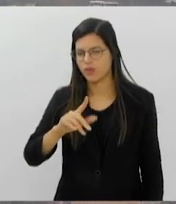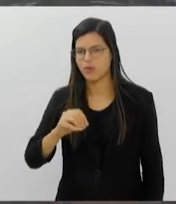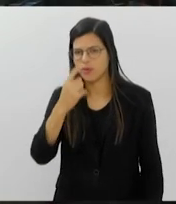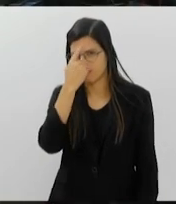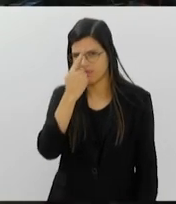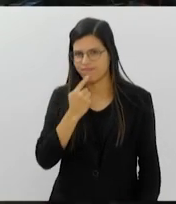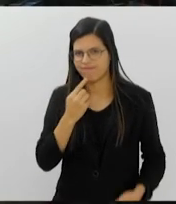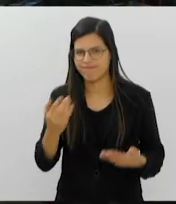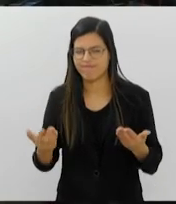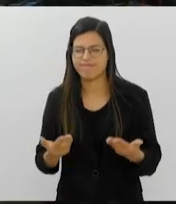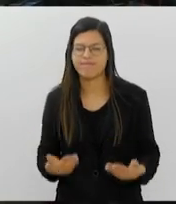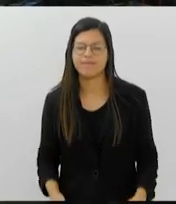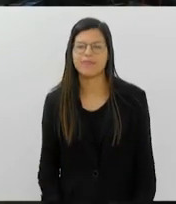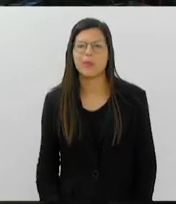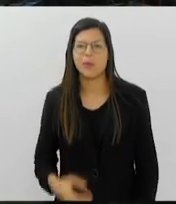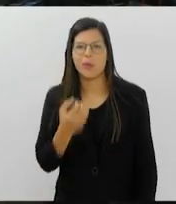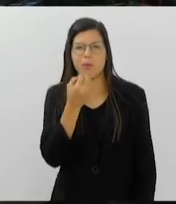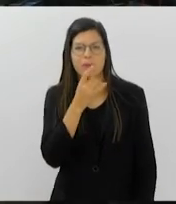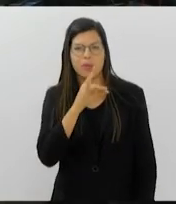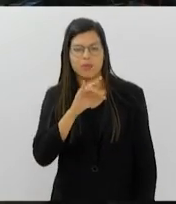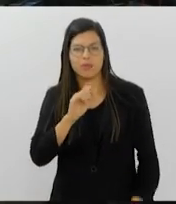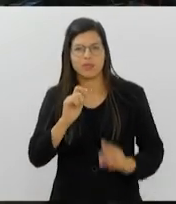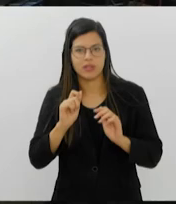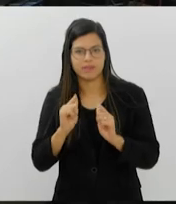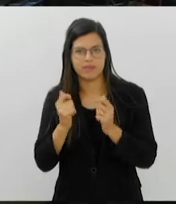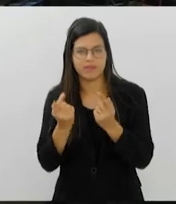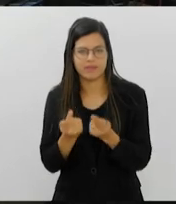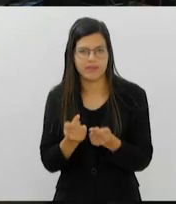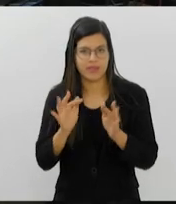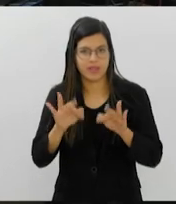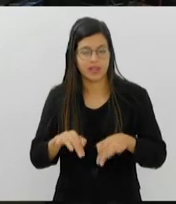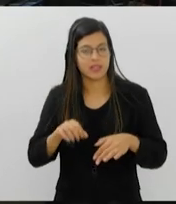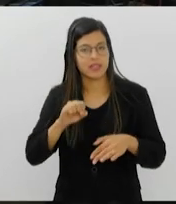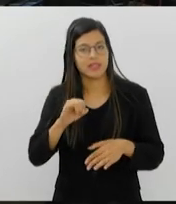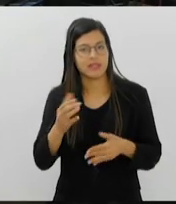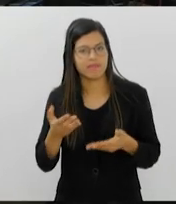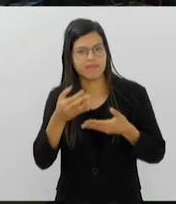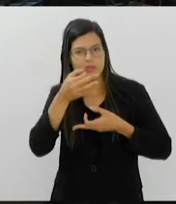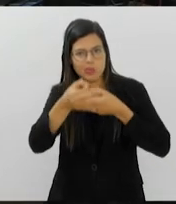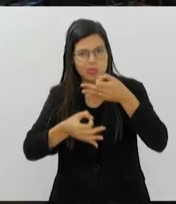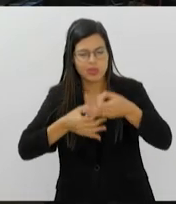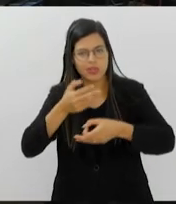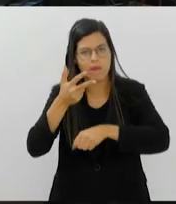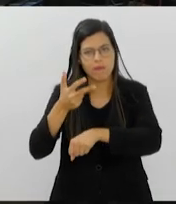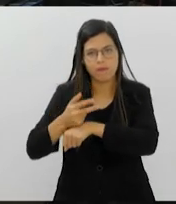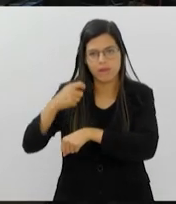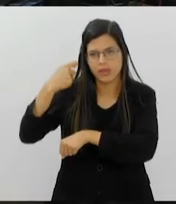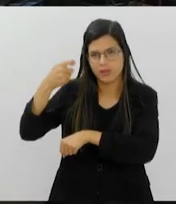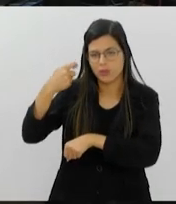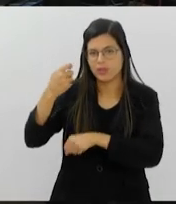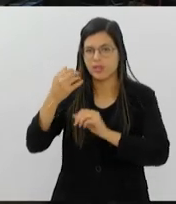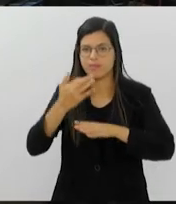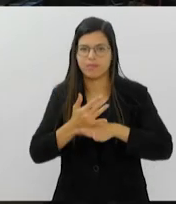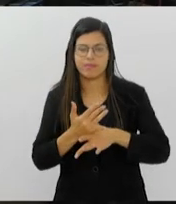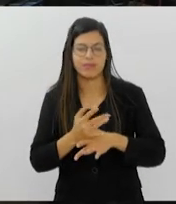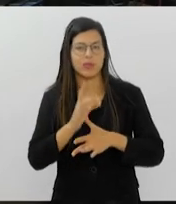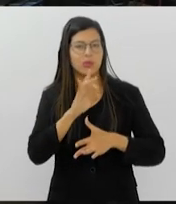hoje. O Bom Dia Alerj termina aqui. Se você quiser enviar sugestões ou vídeos aí da sua cidade, é só acessar nosso e-mail